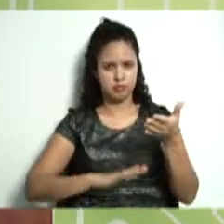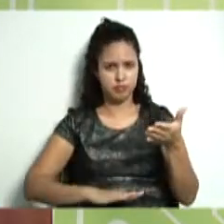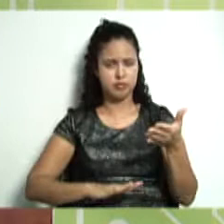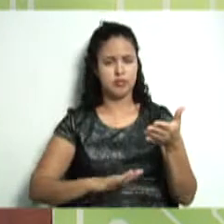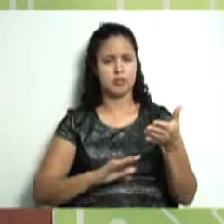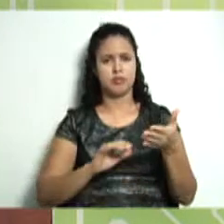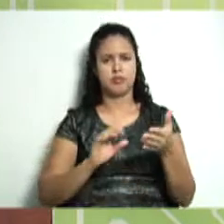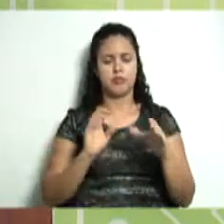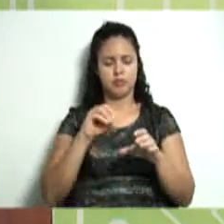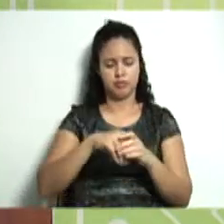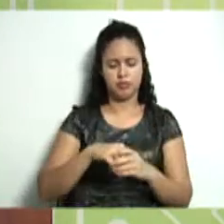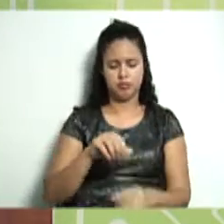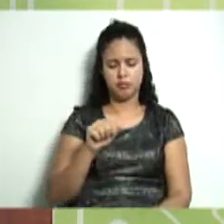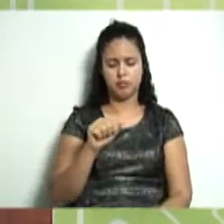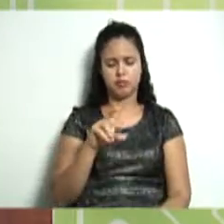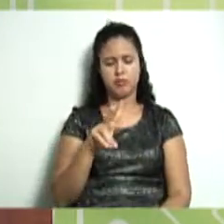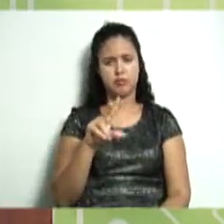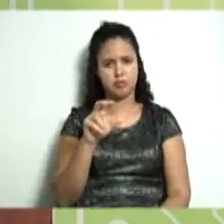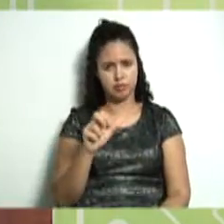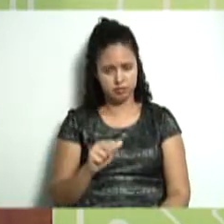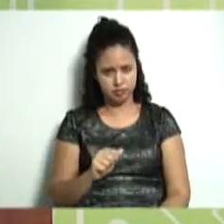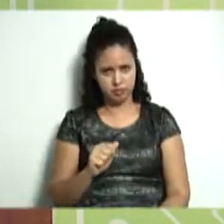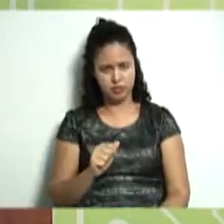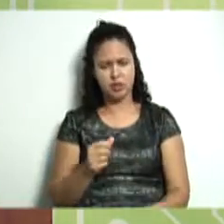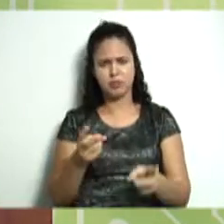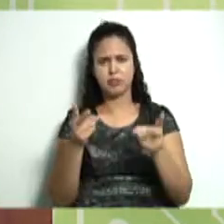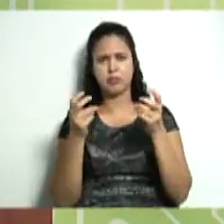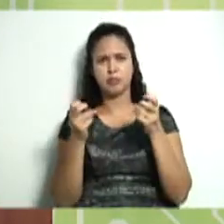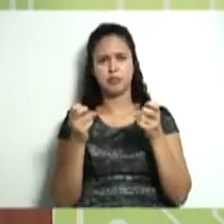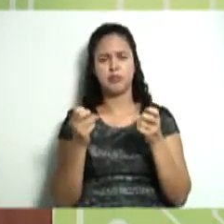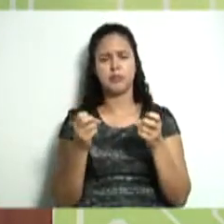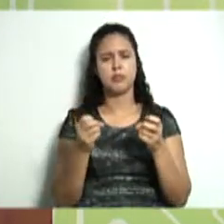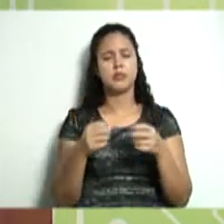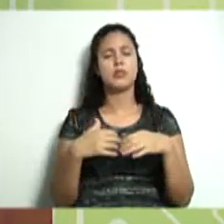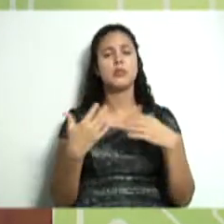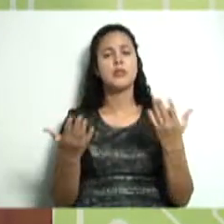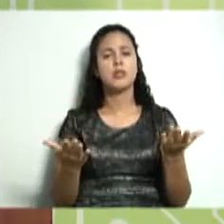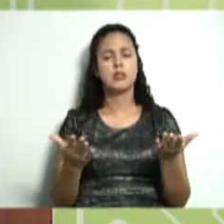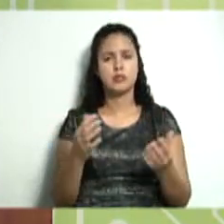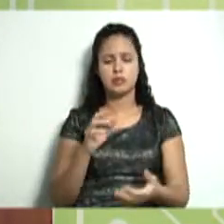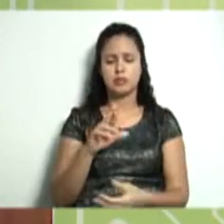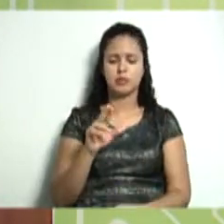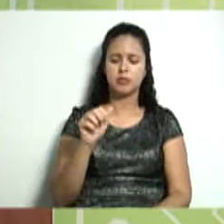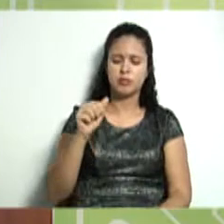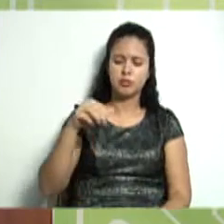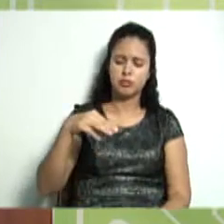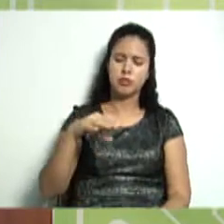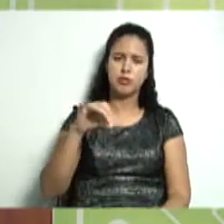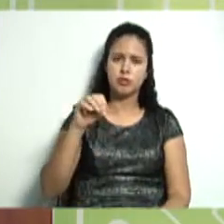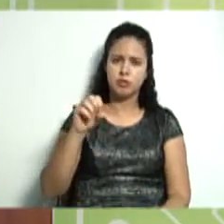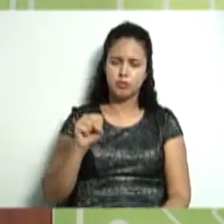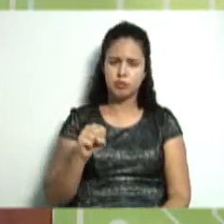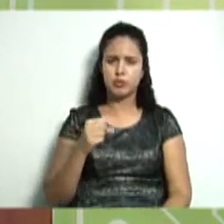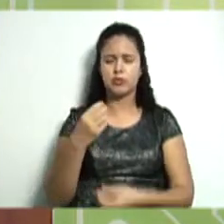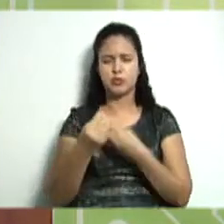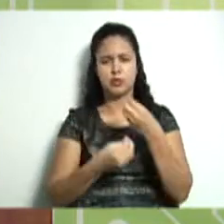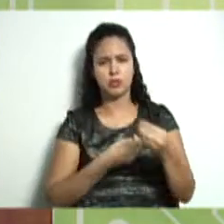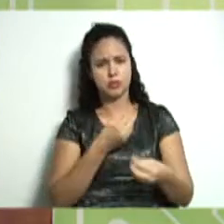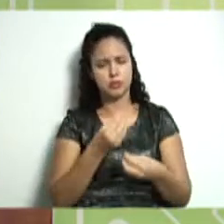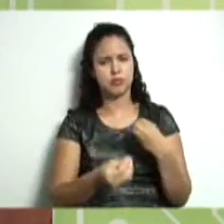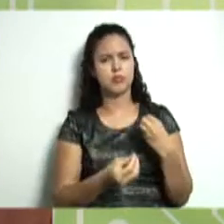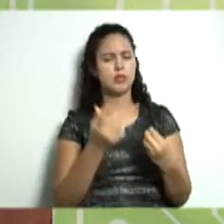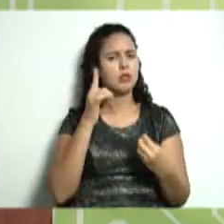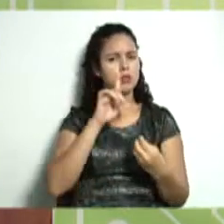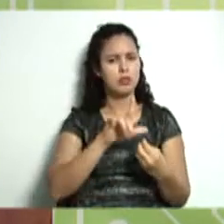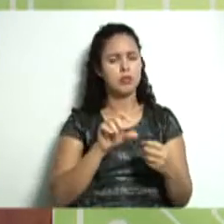no AVA, o interessante é perceber quais ramos, quais dinâmicas, quais possibilidades de